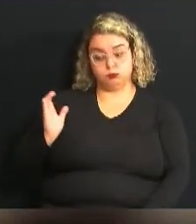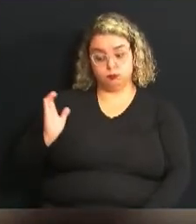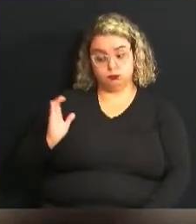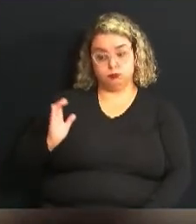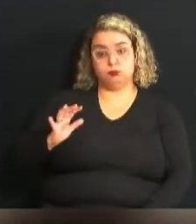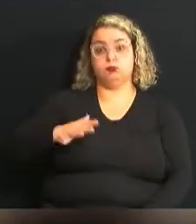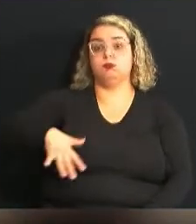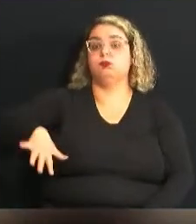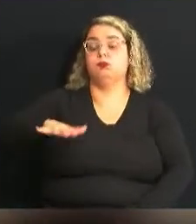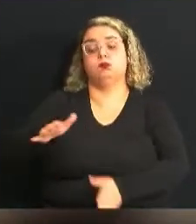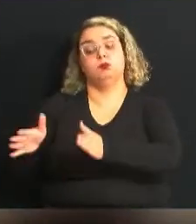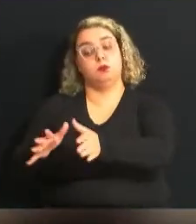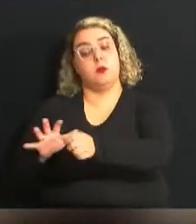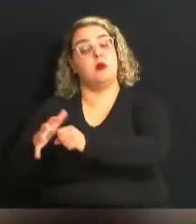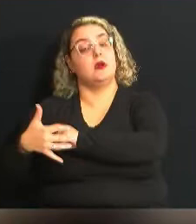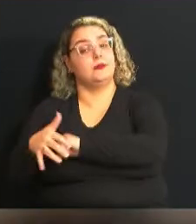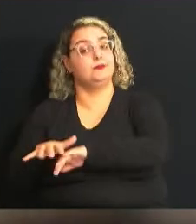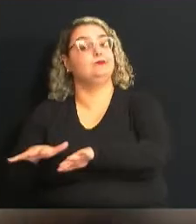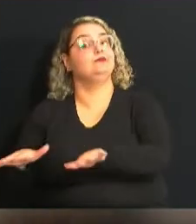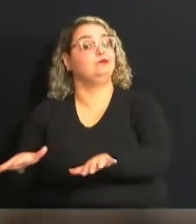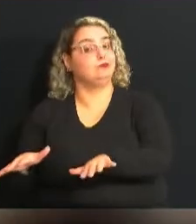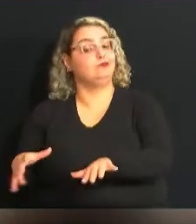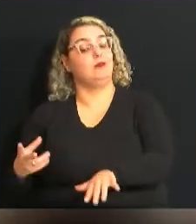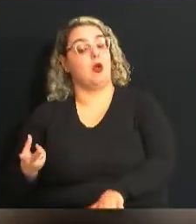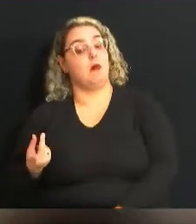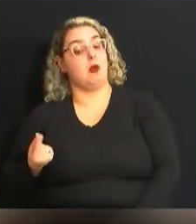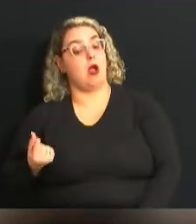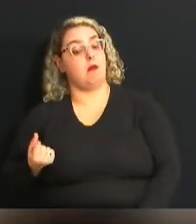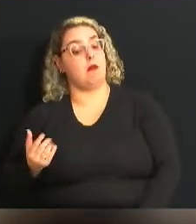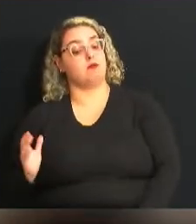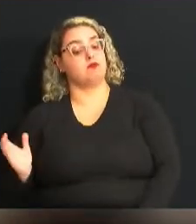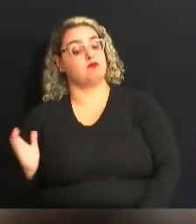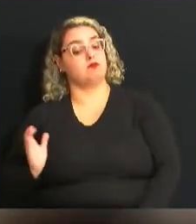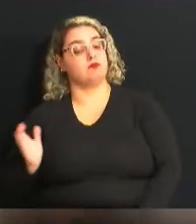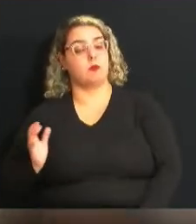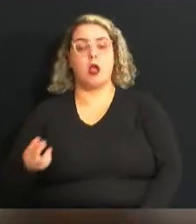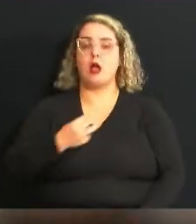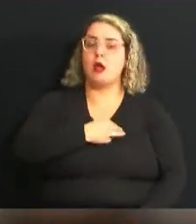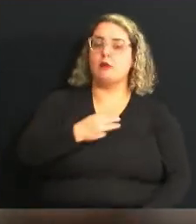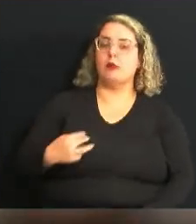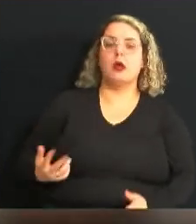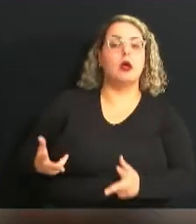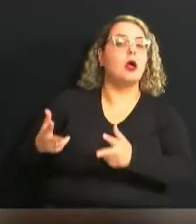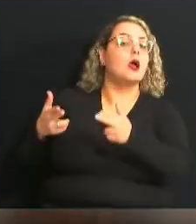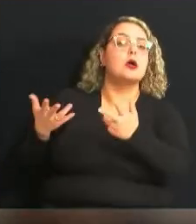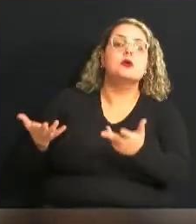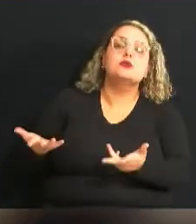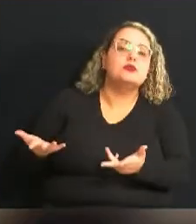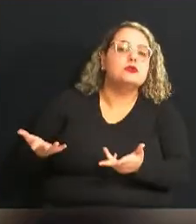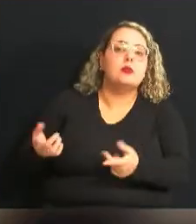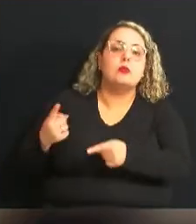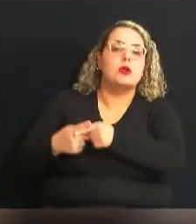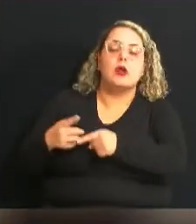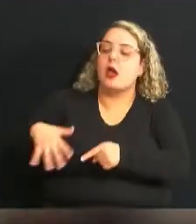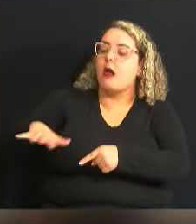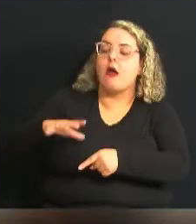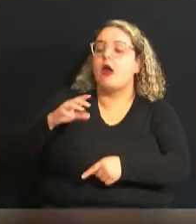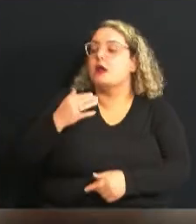pandemia, com a solicitação dessas empresas, o ministro resolveu suspender a